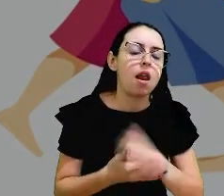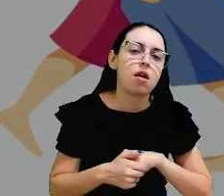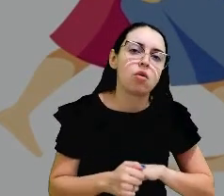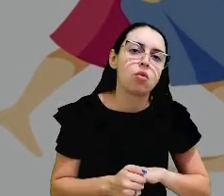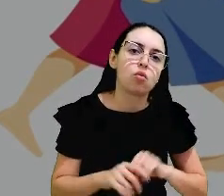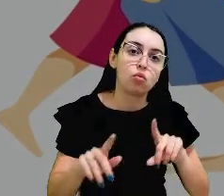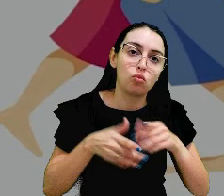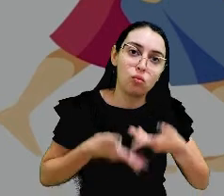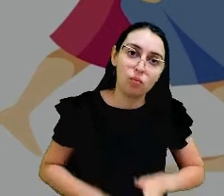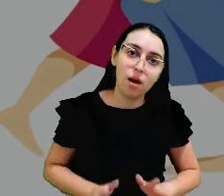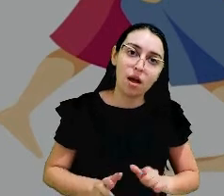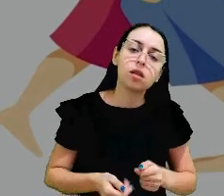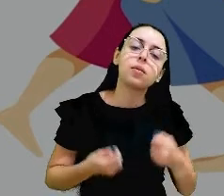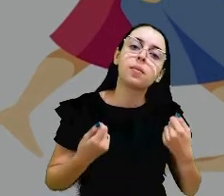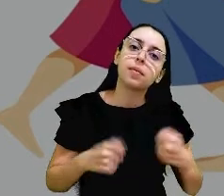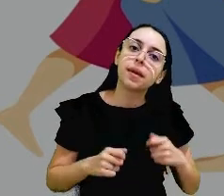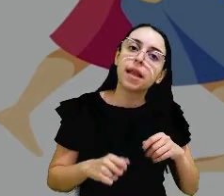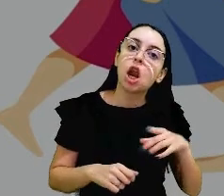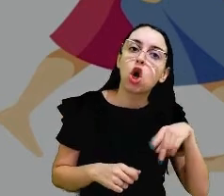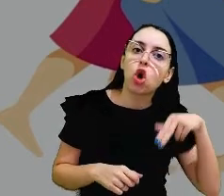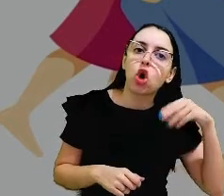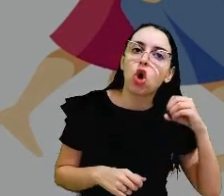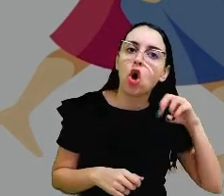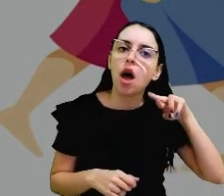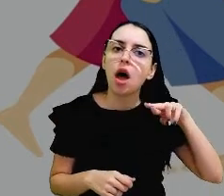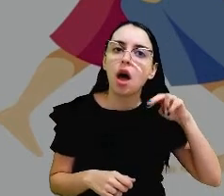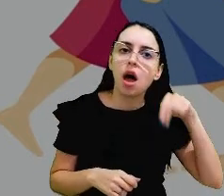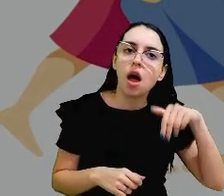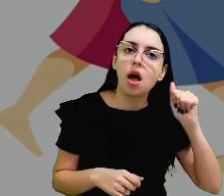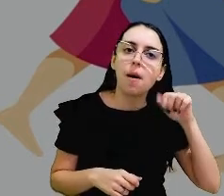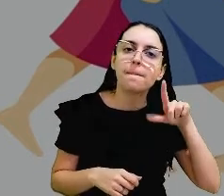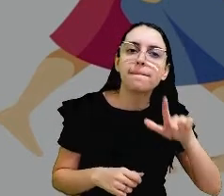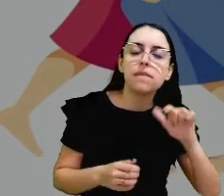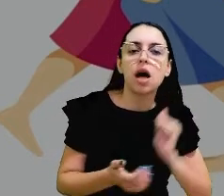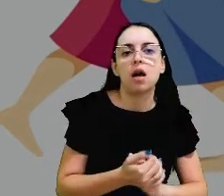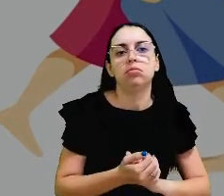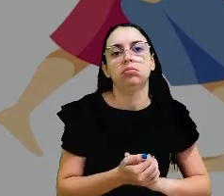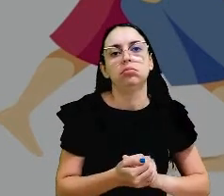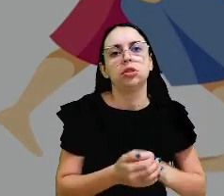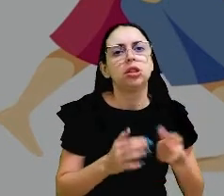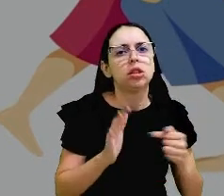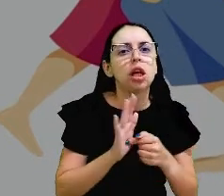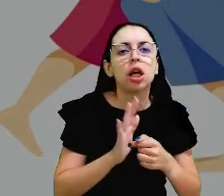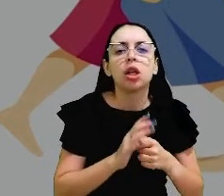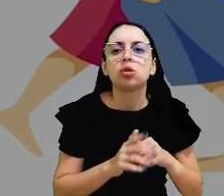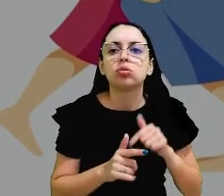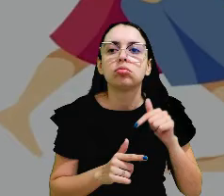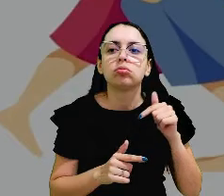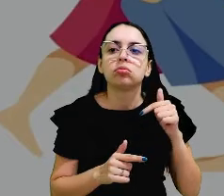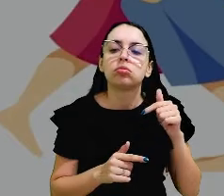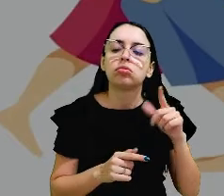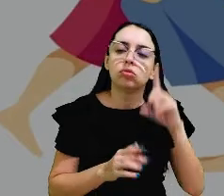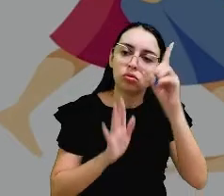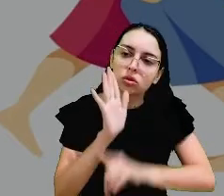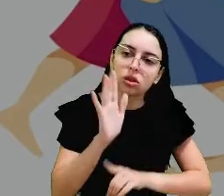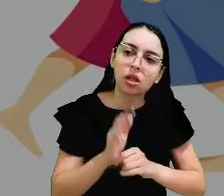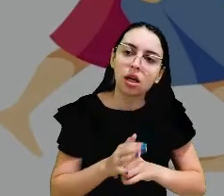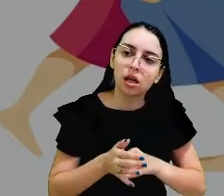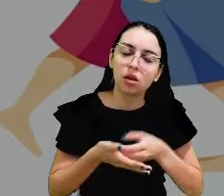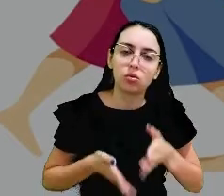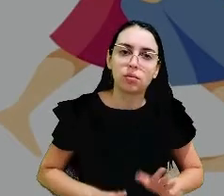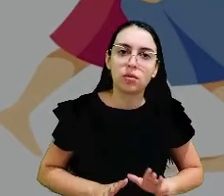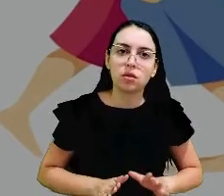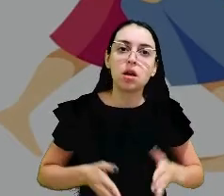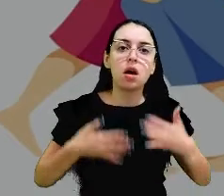o parto deve ser normal dentro do possível, né? A posição deve ser confortável para a mulher e